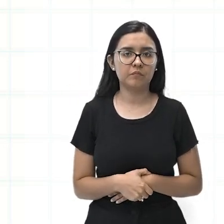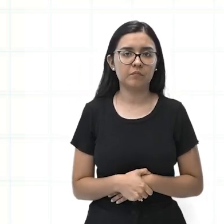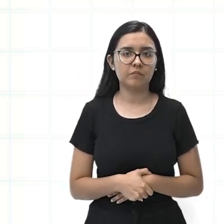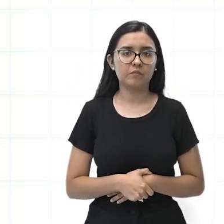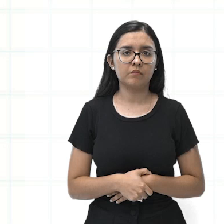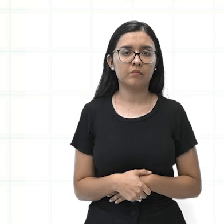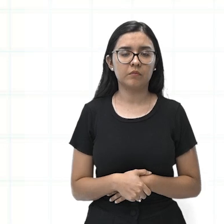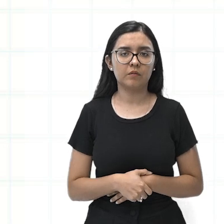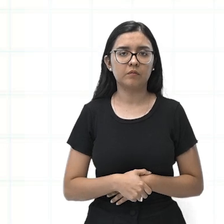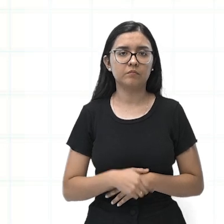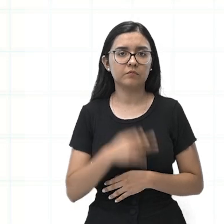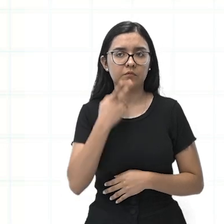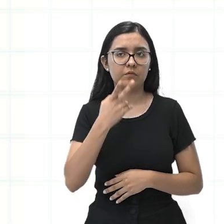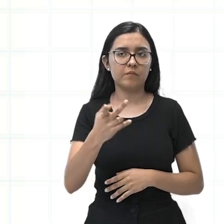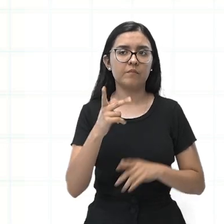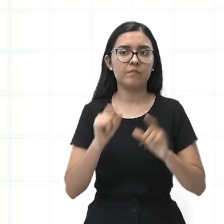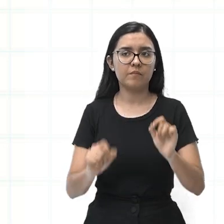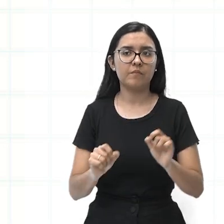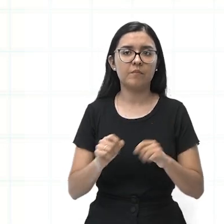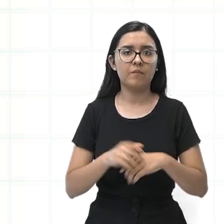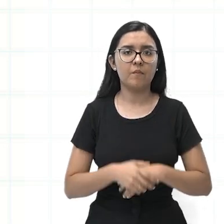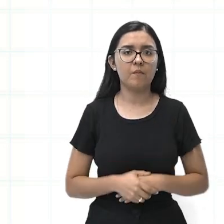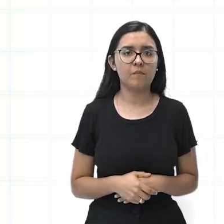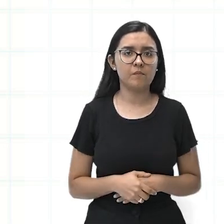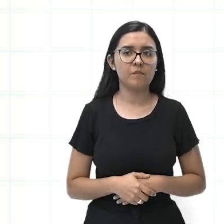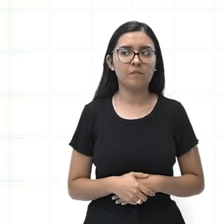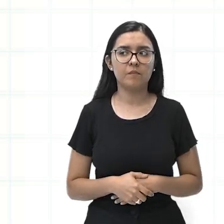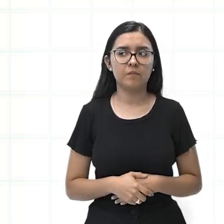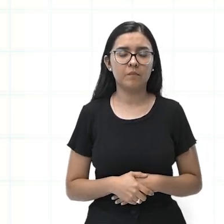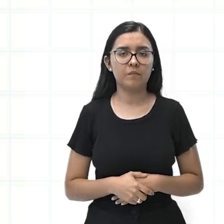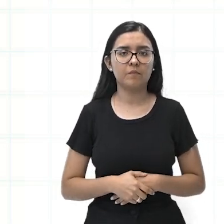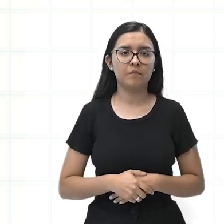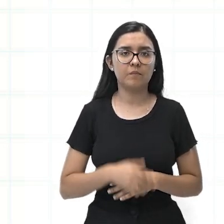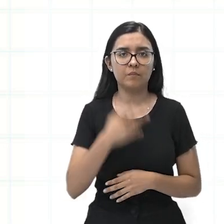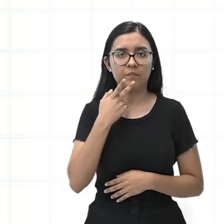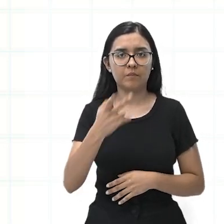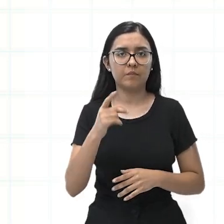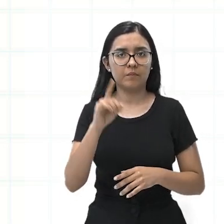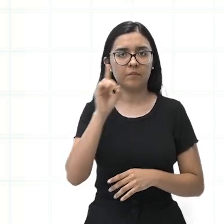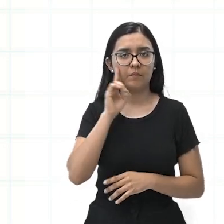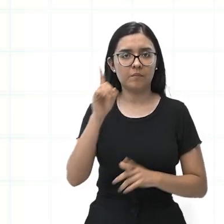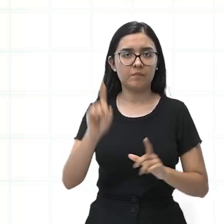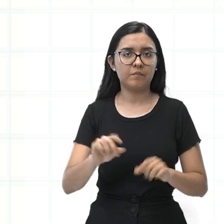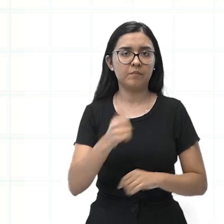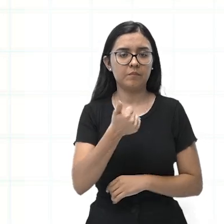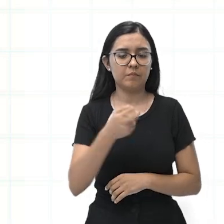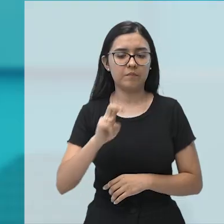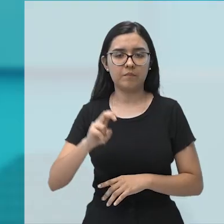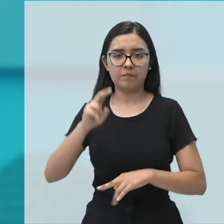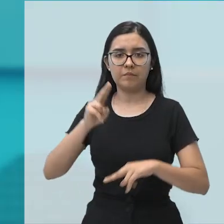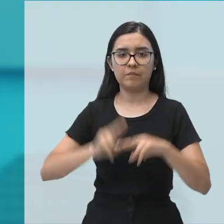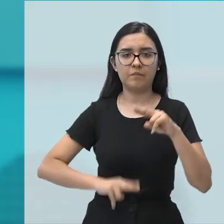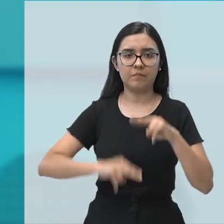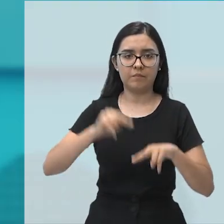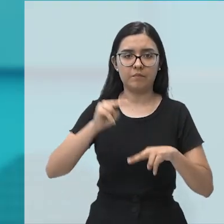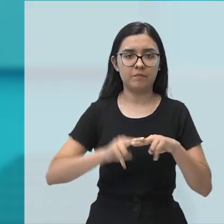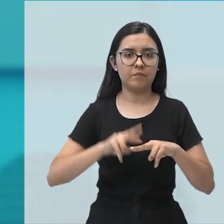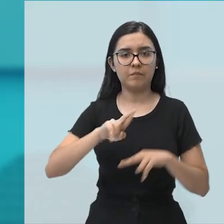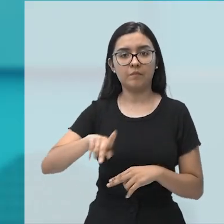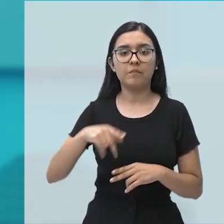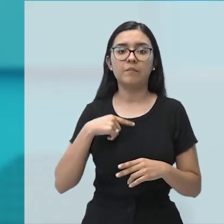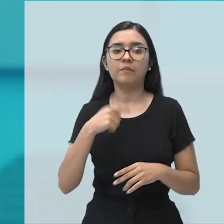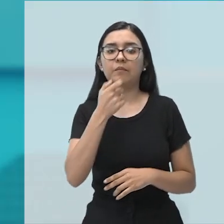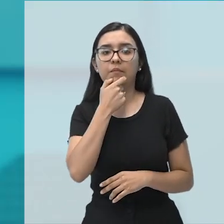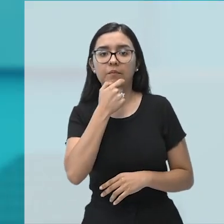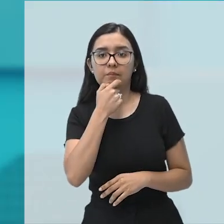eu não falo em língua inglesa. Aqui na língua portuguesa a gente fala assim, eu nasci no dia 15 de junho, tá? Dia 15 de junho, não. Na